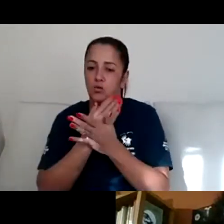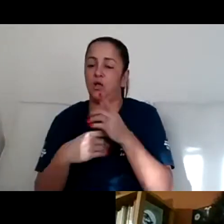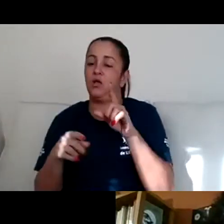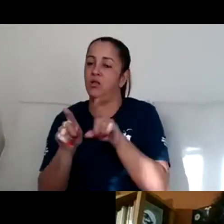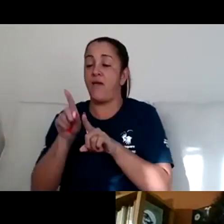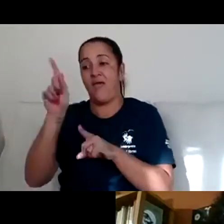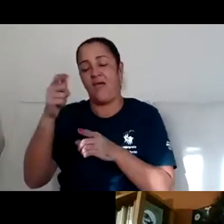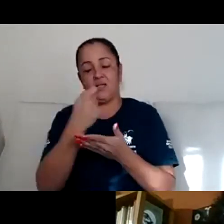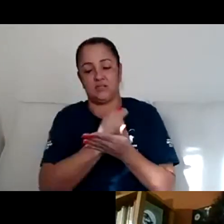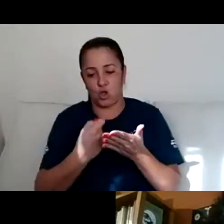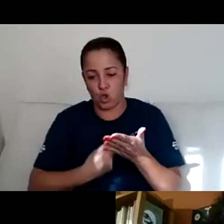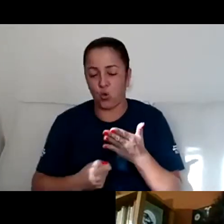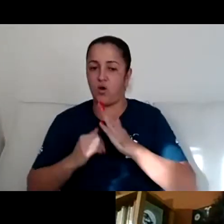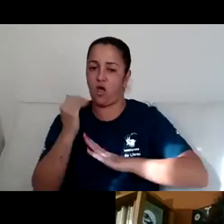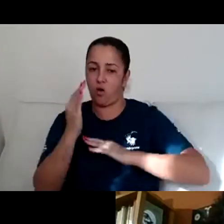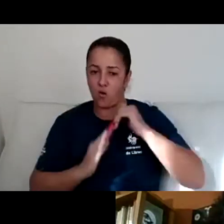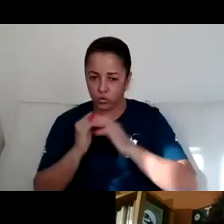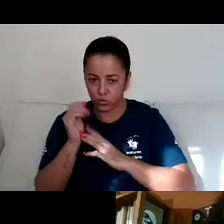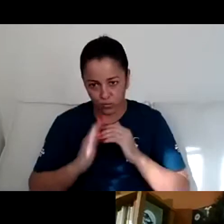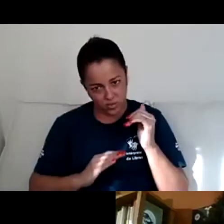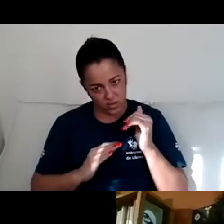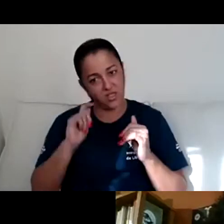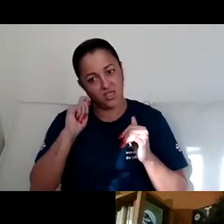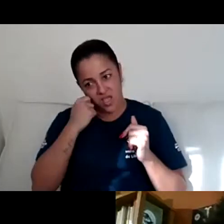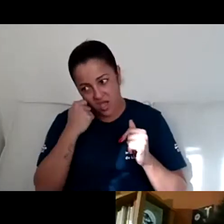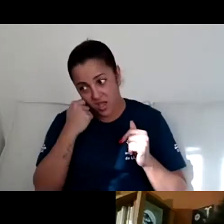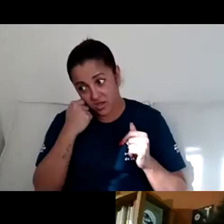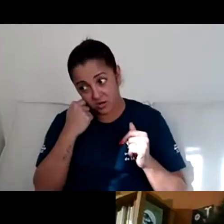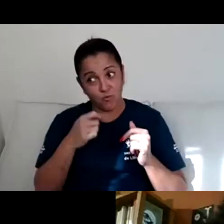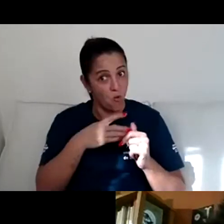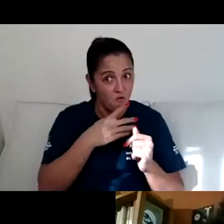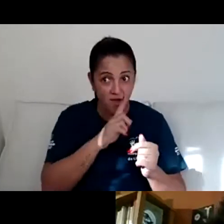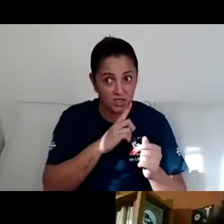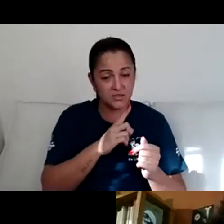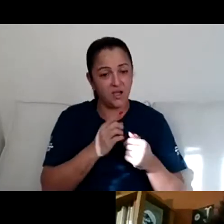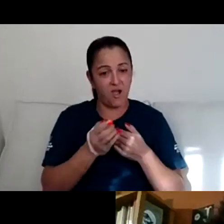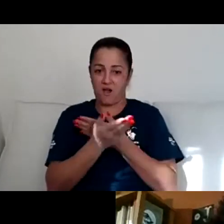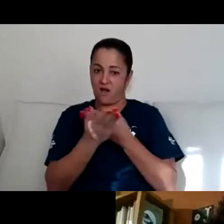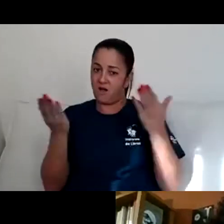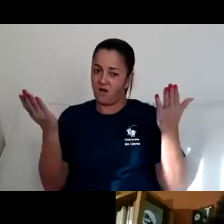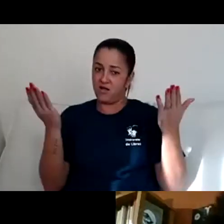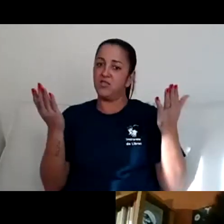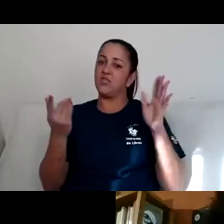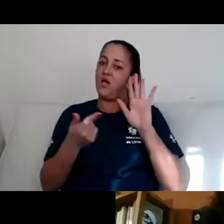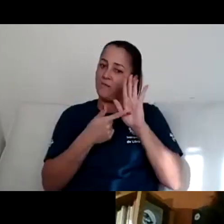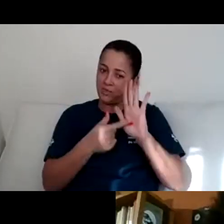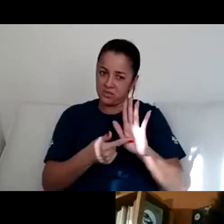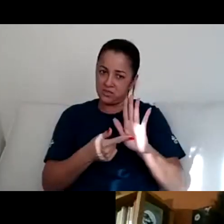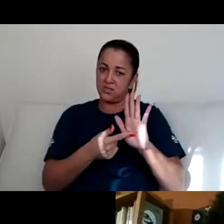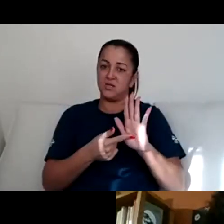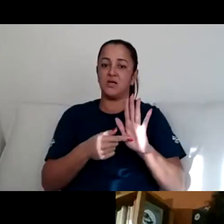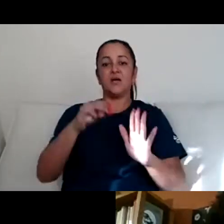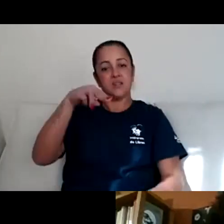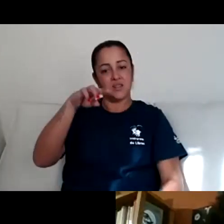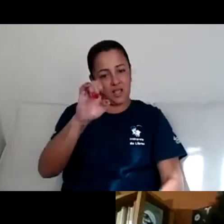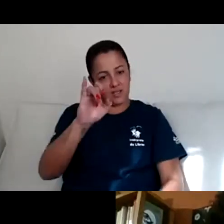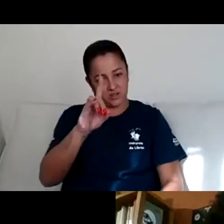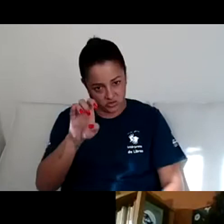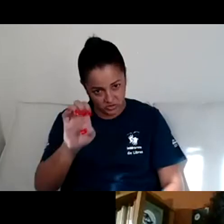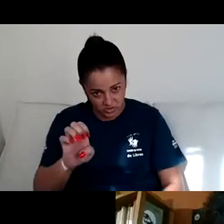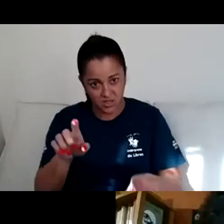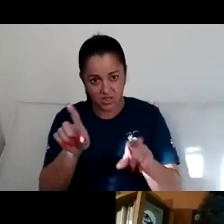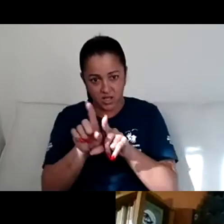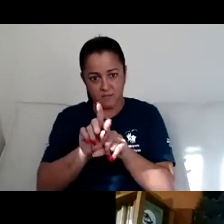nunca conheceu uma autora negra e nunca leu uma autora negra, então estamos aqui apresentando a Neide e a Francilene para